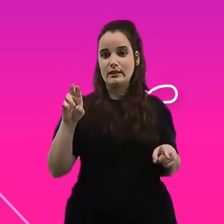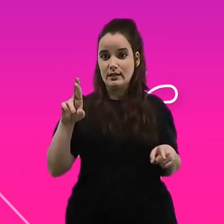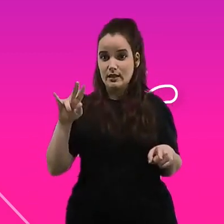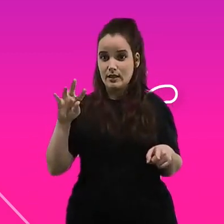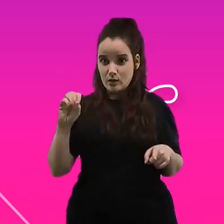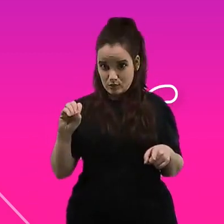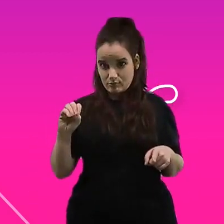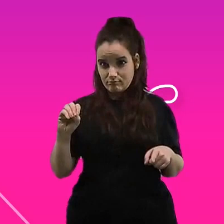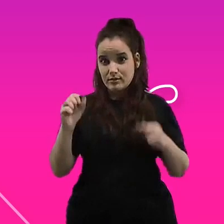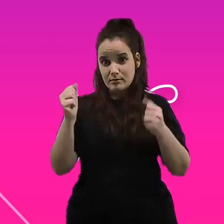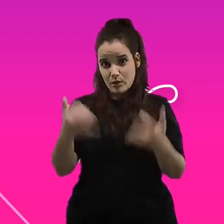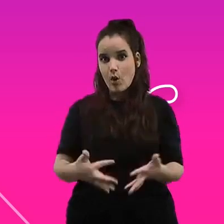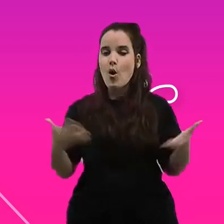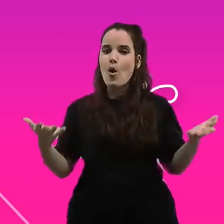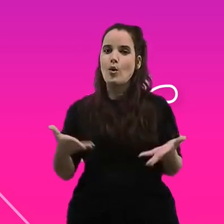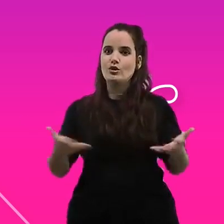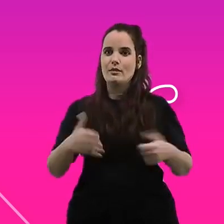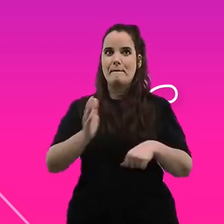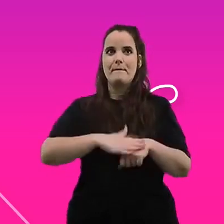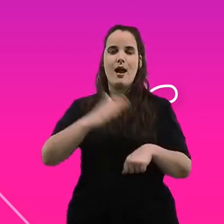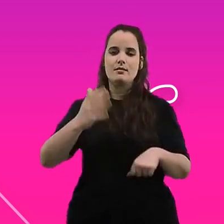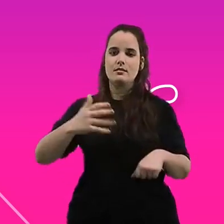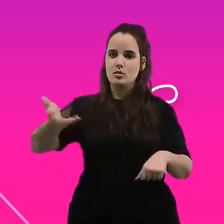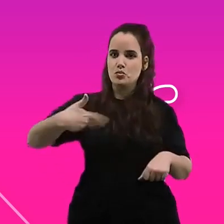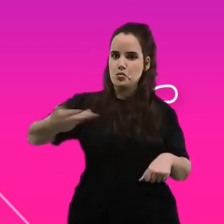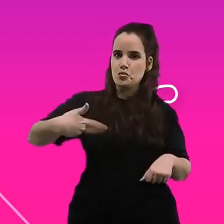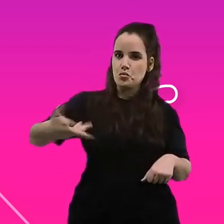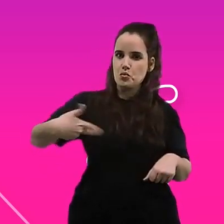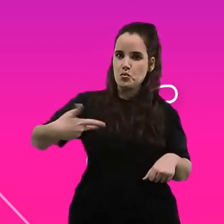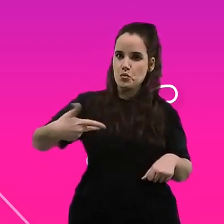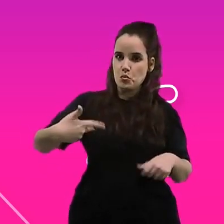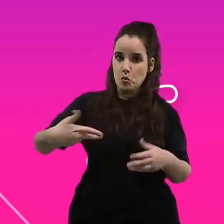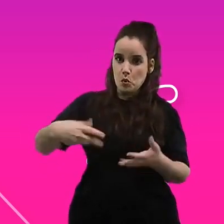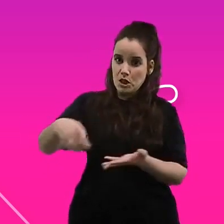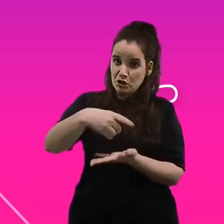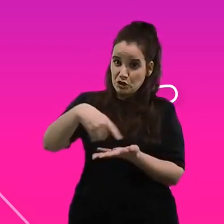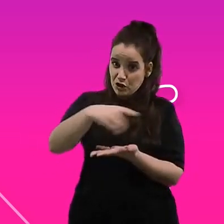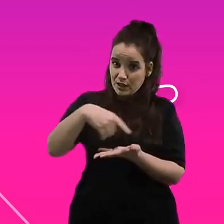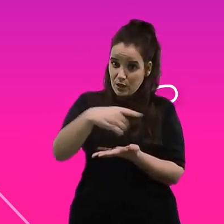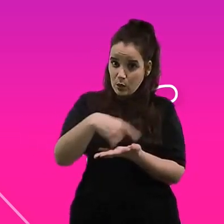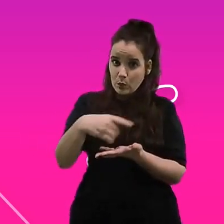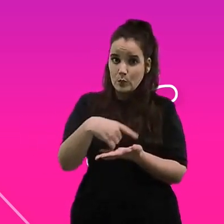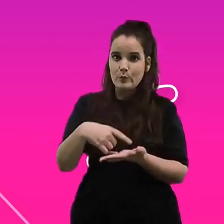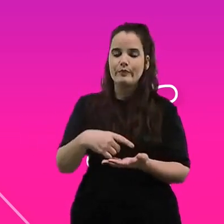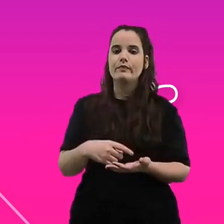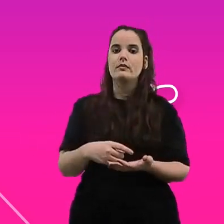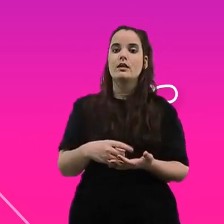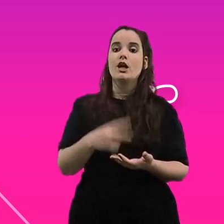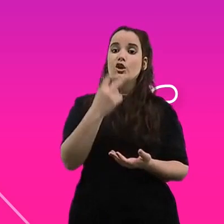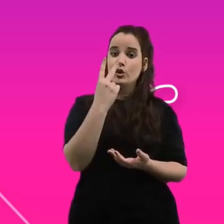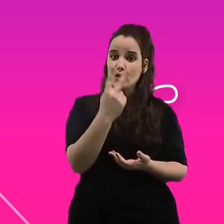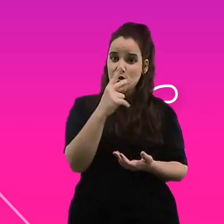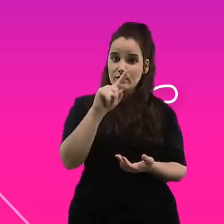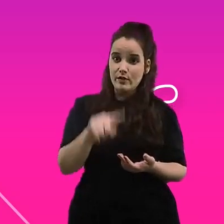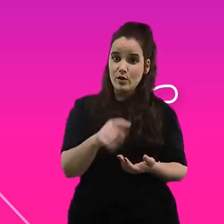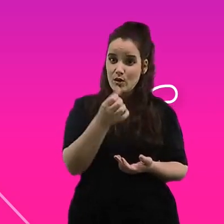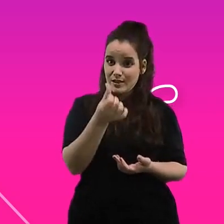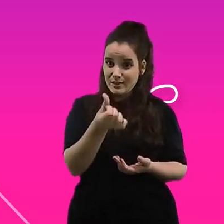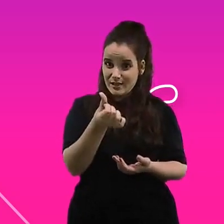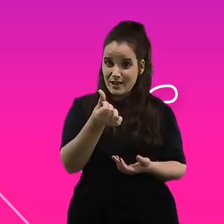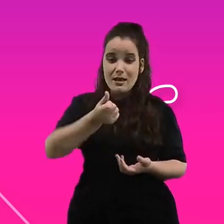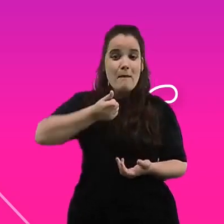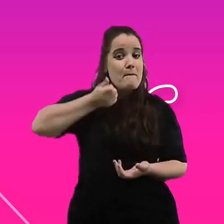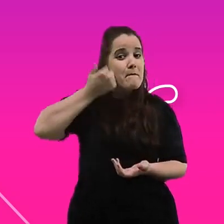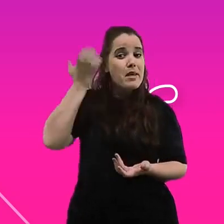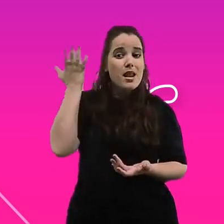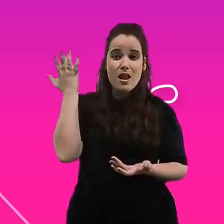gente tem uma aceleração digital. Só para vocês terem uma ideia, foram mais de 2,6 milhões de novos compradores dentro da plataforma no